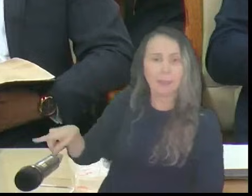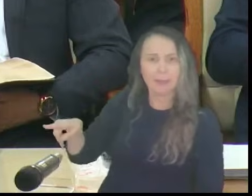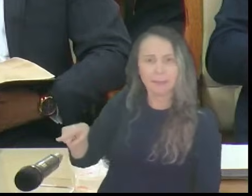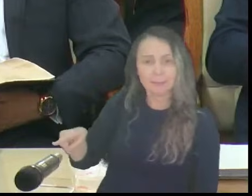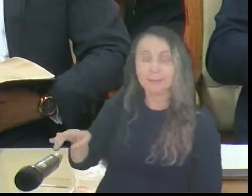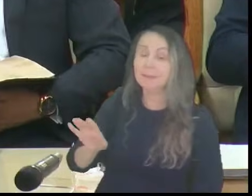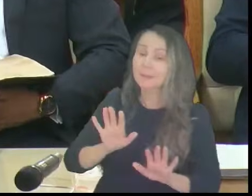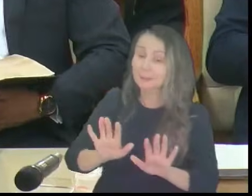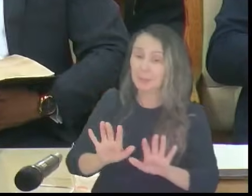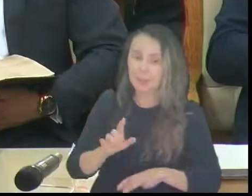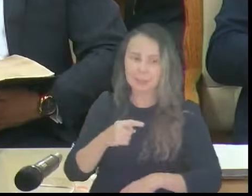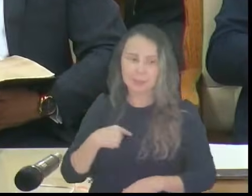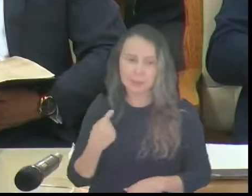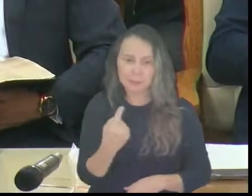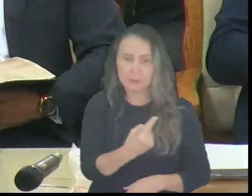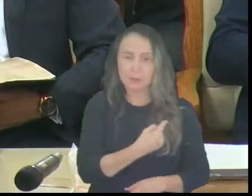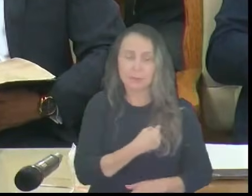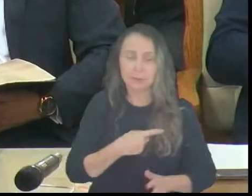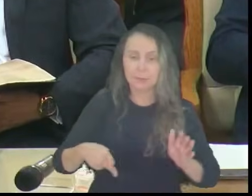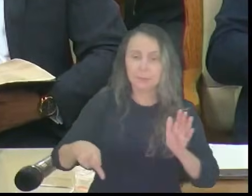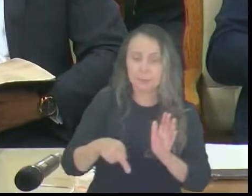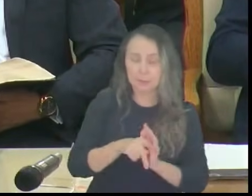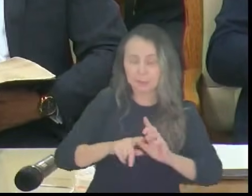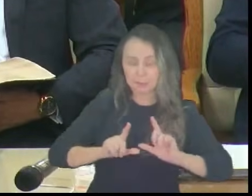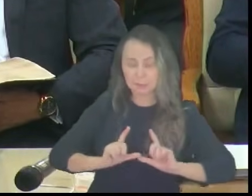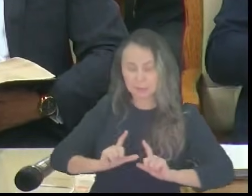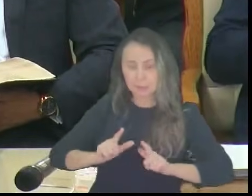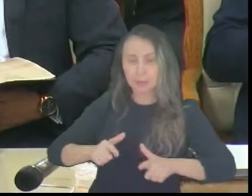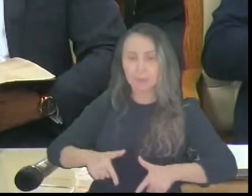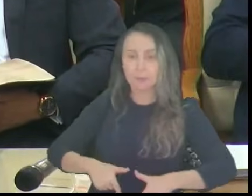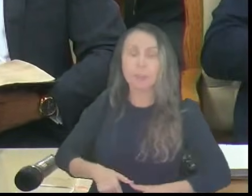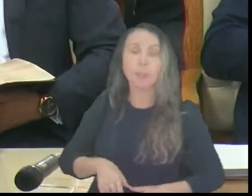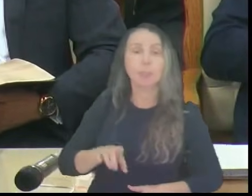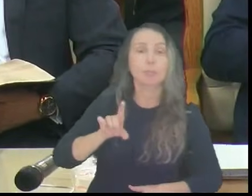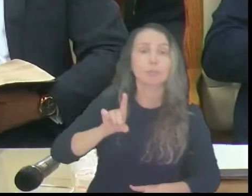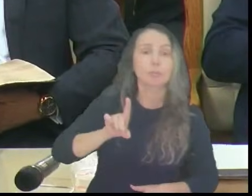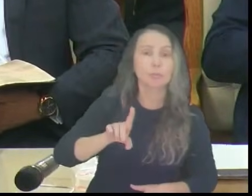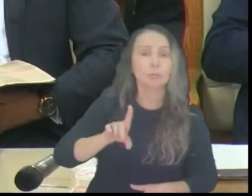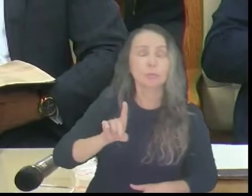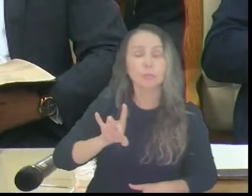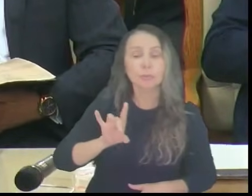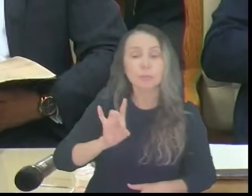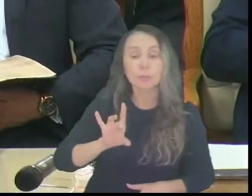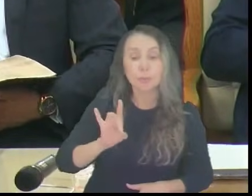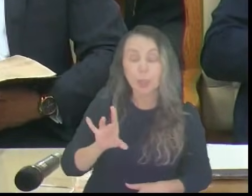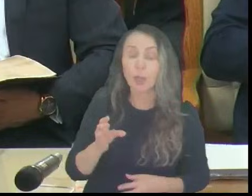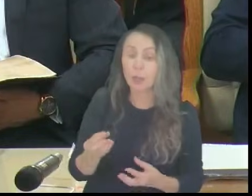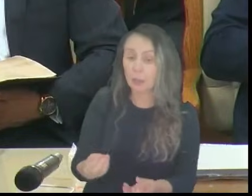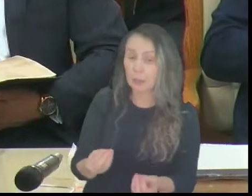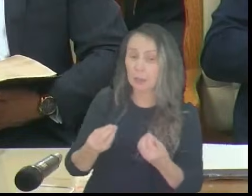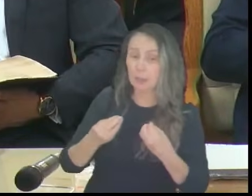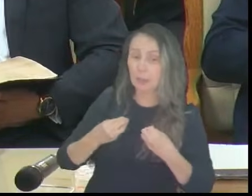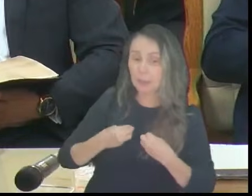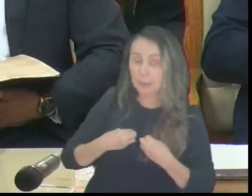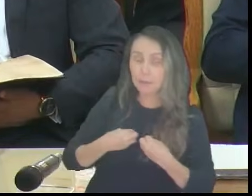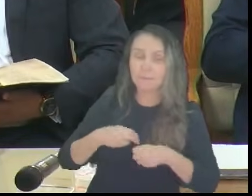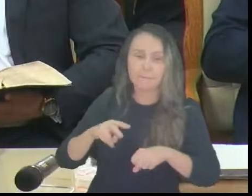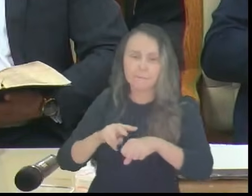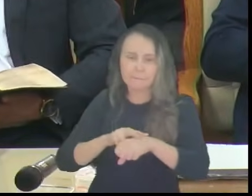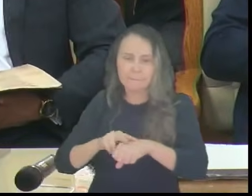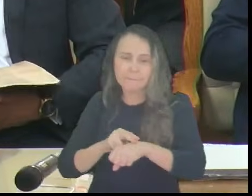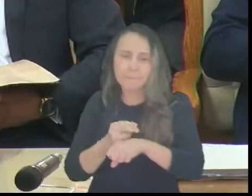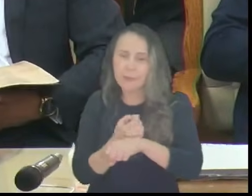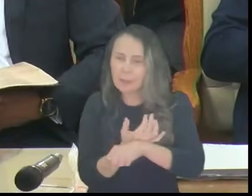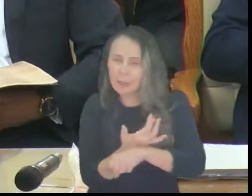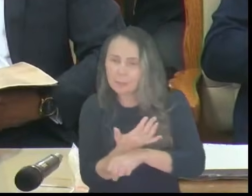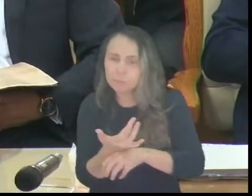para nós israelitas, você dá legume cozinhado no vapor. Aí